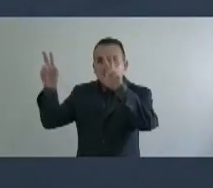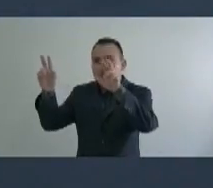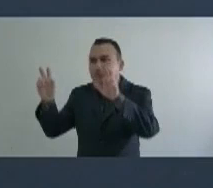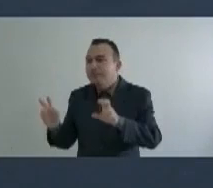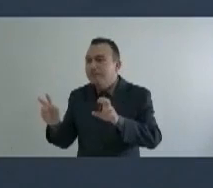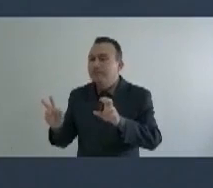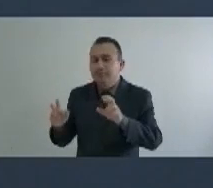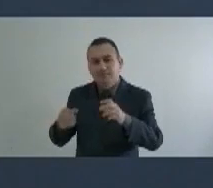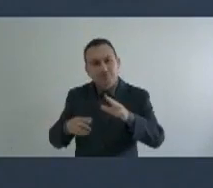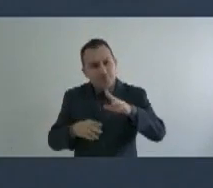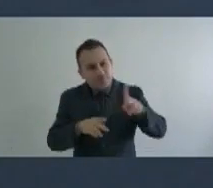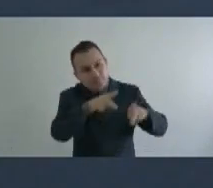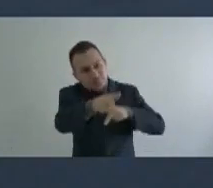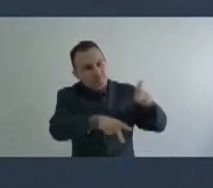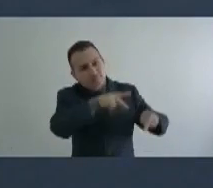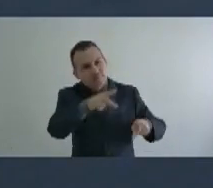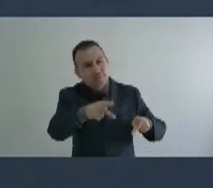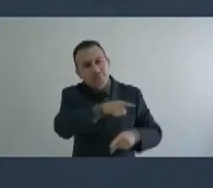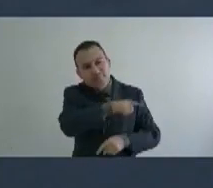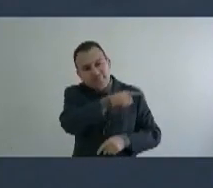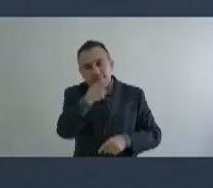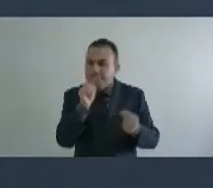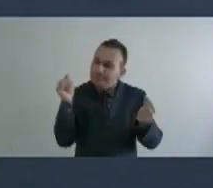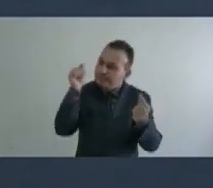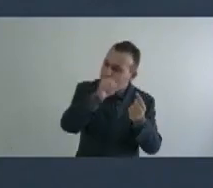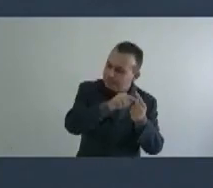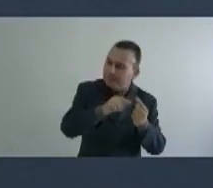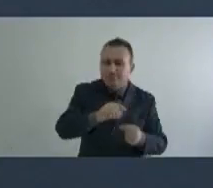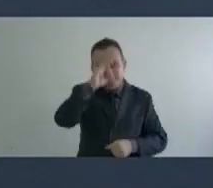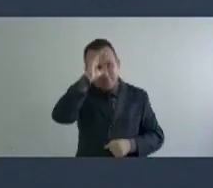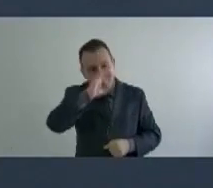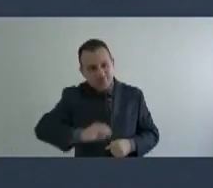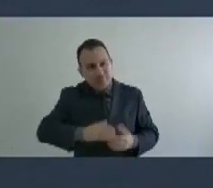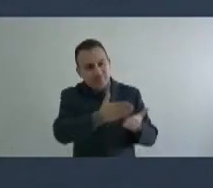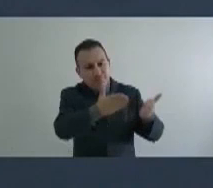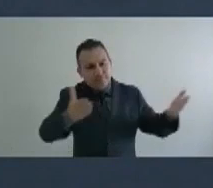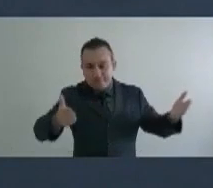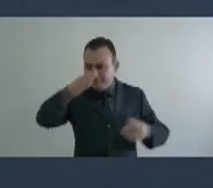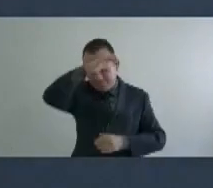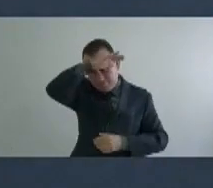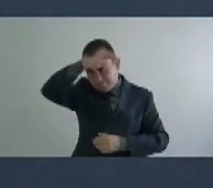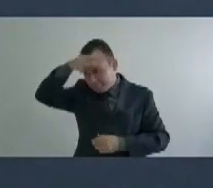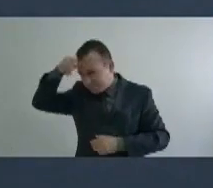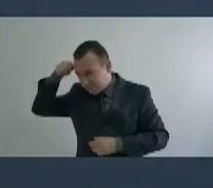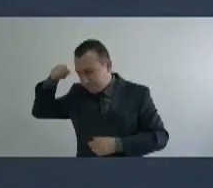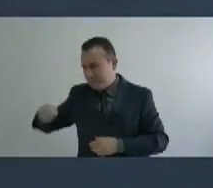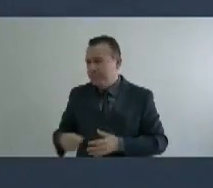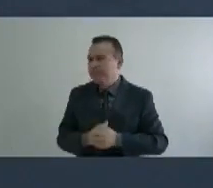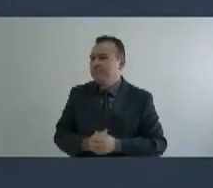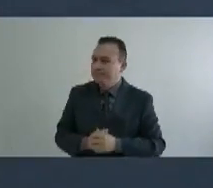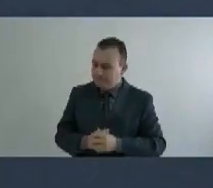da população, do nosso jurisdicionado, do nosso cidadão mato-grossense. Sejam, pois,